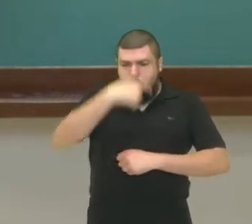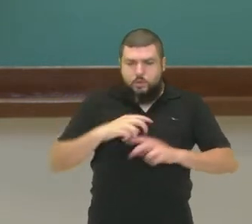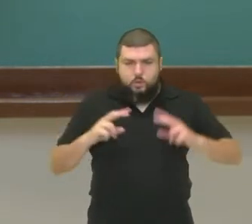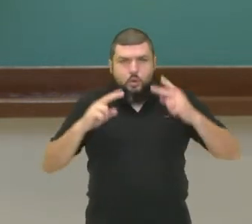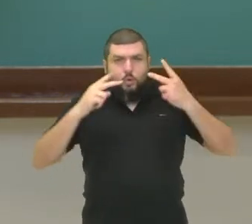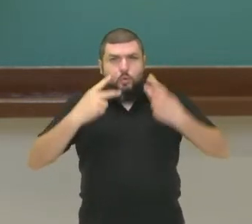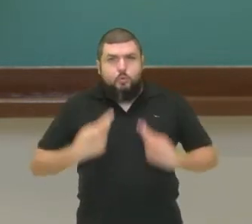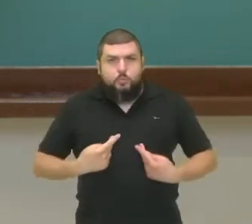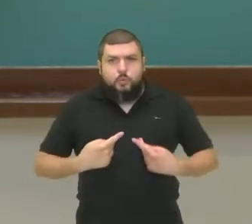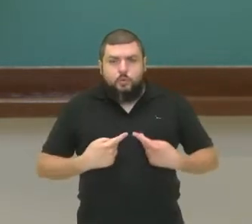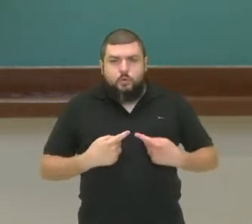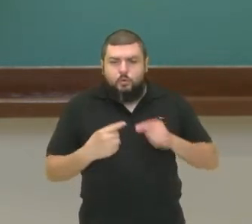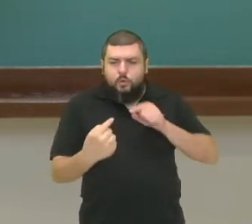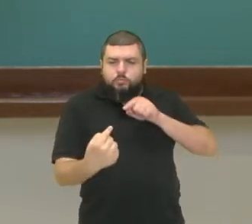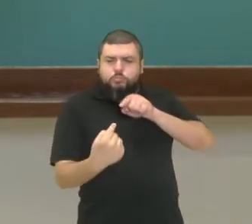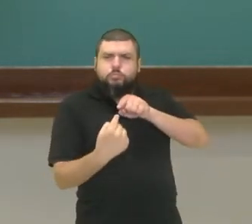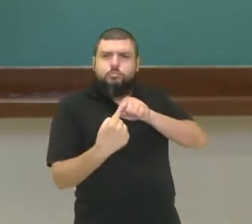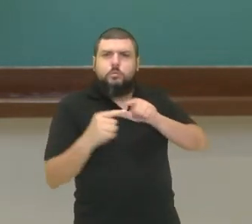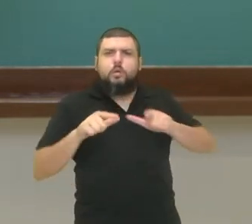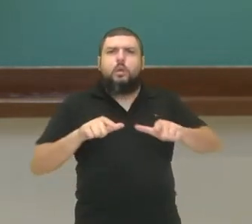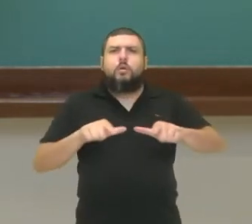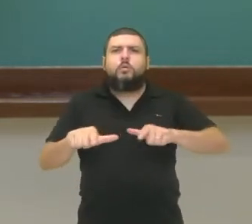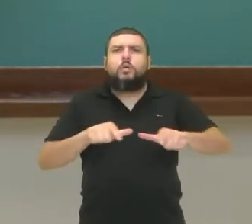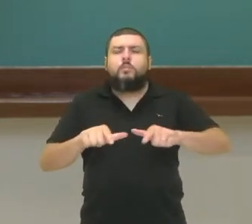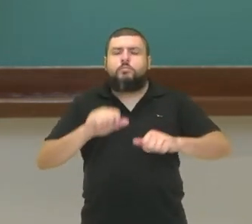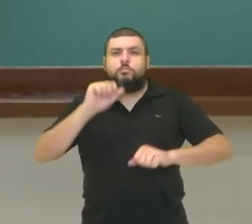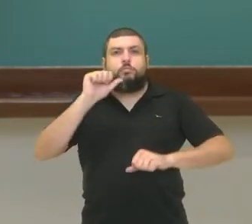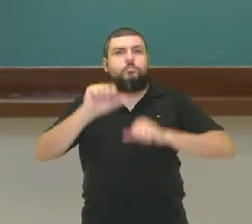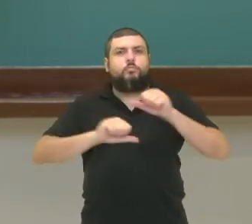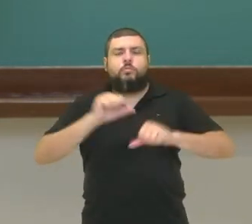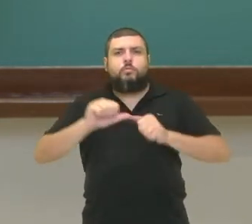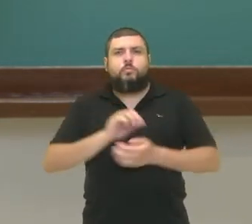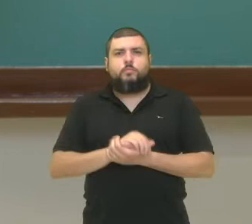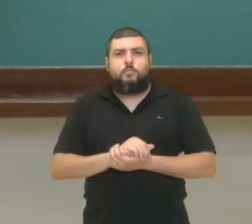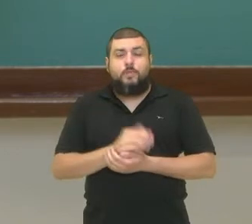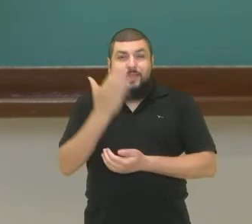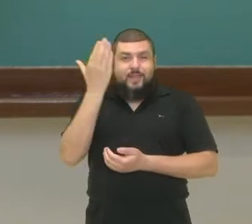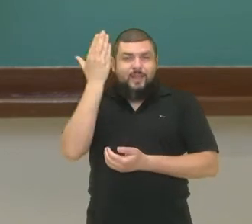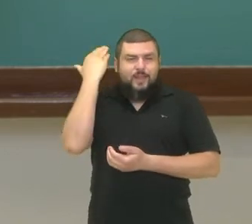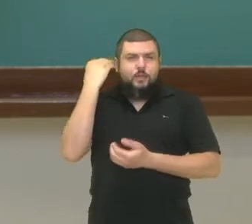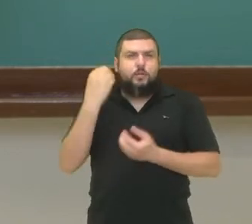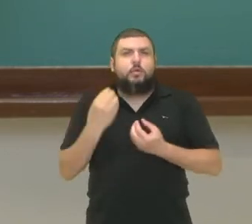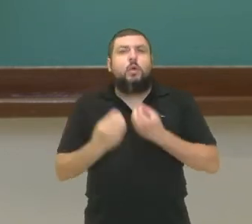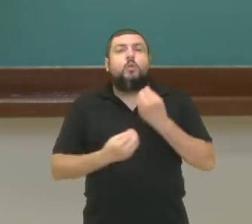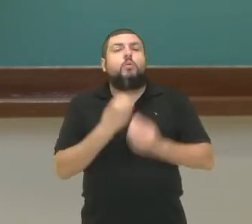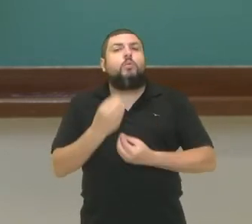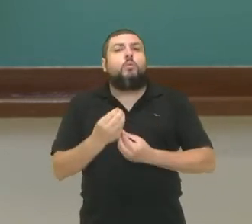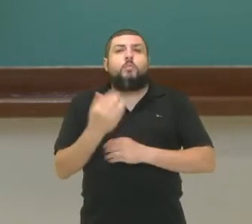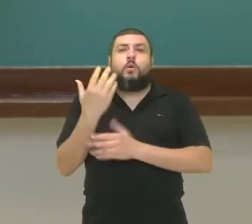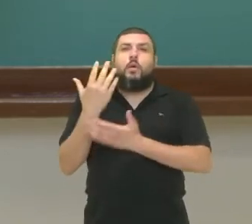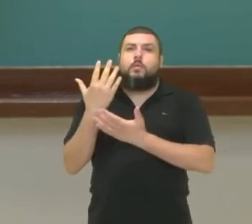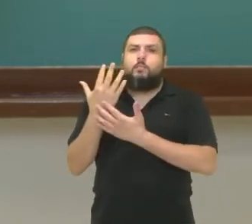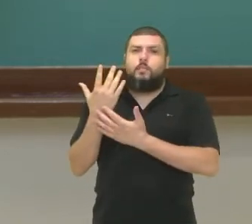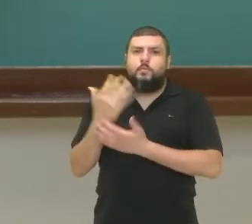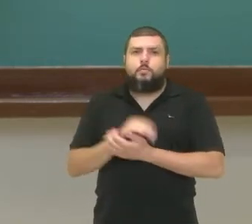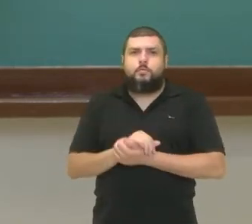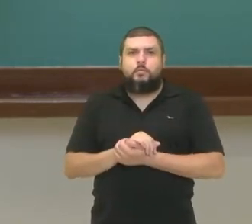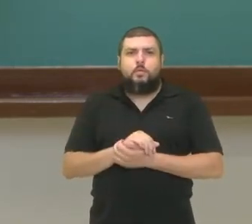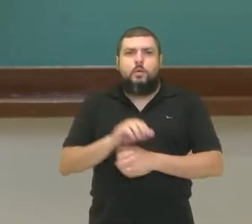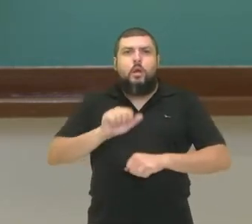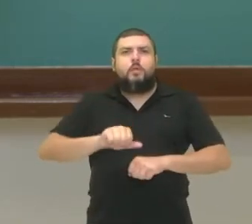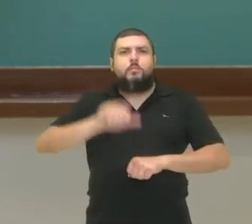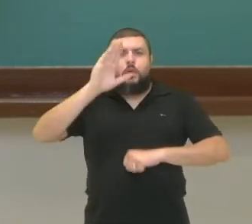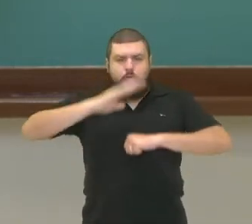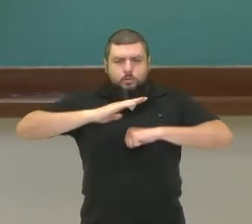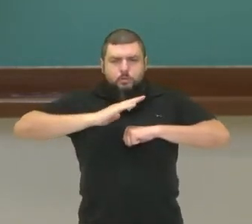O trabalho antes desse processo revolucionário era manufaturado. Então você tinha a força